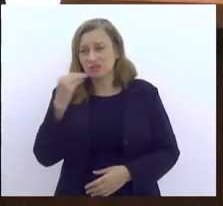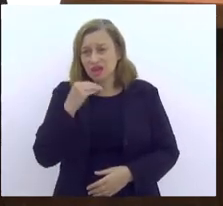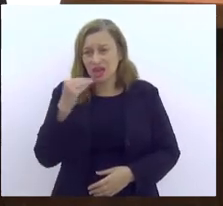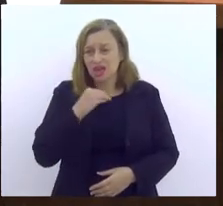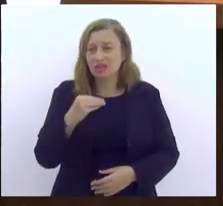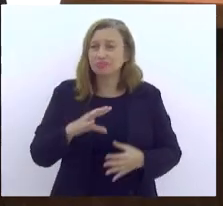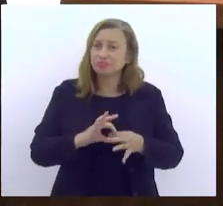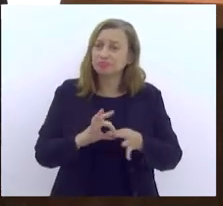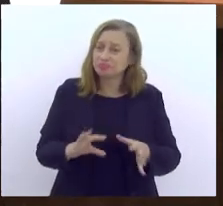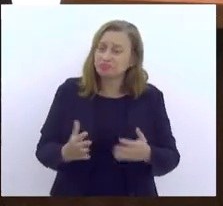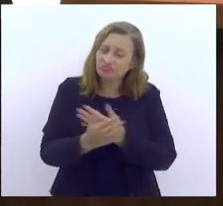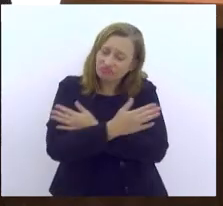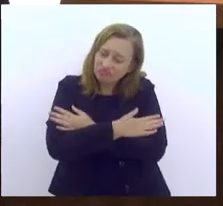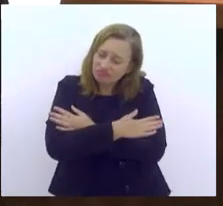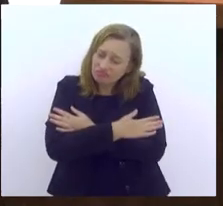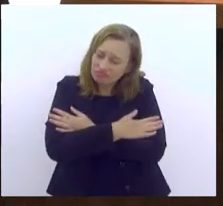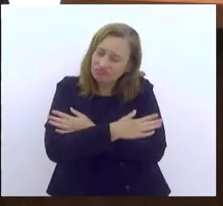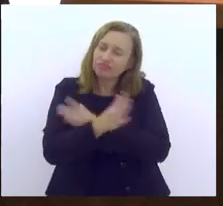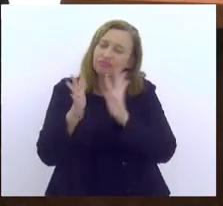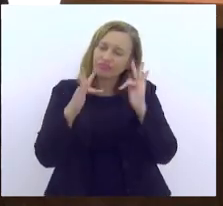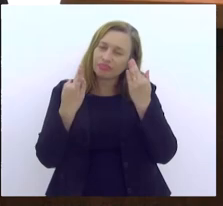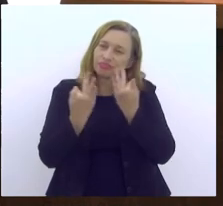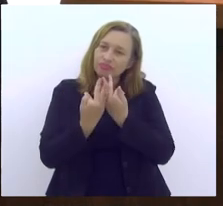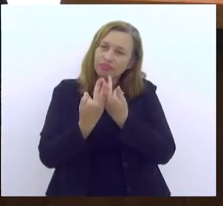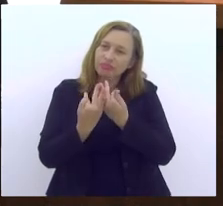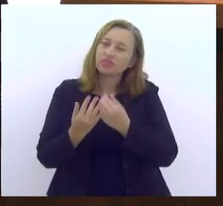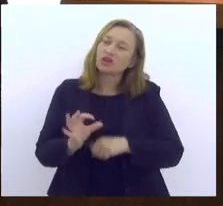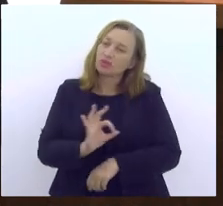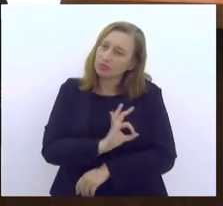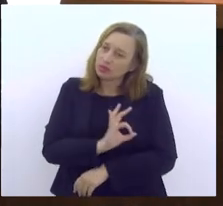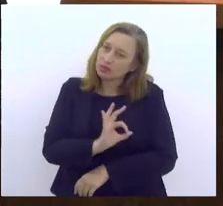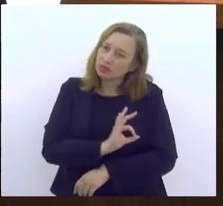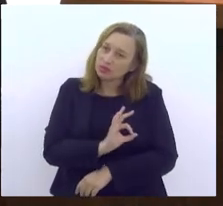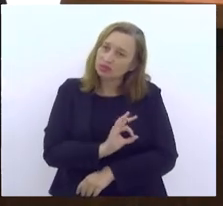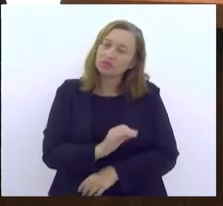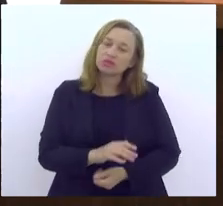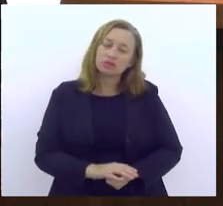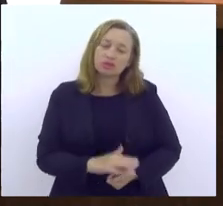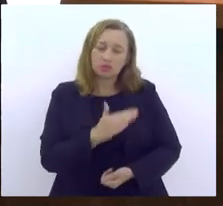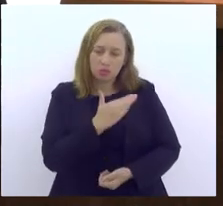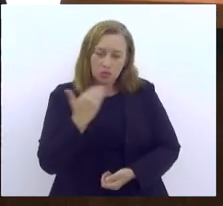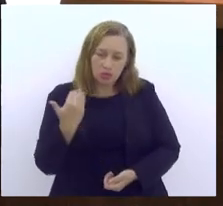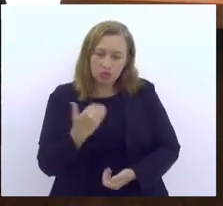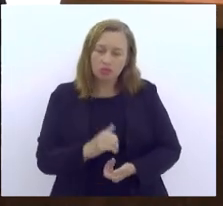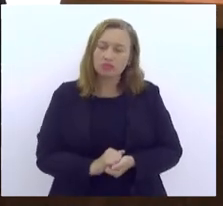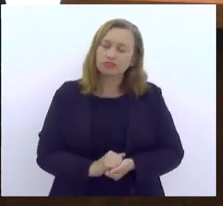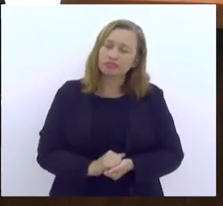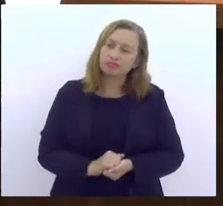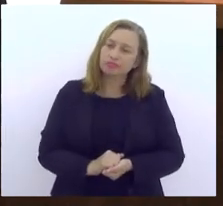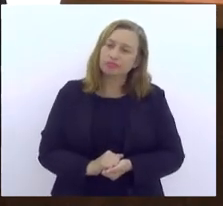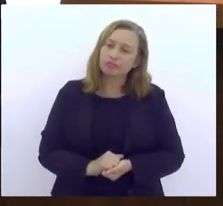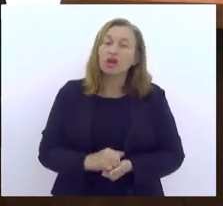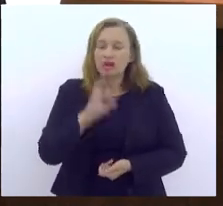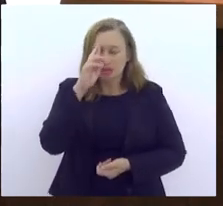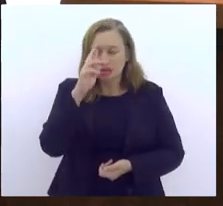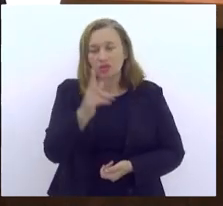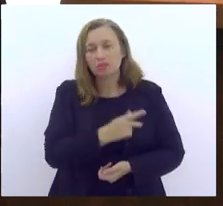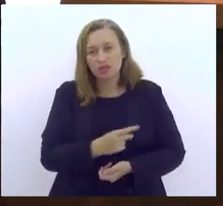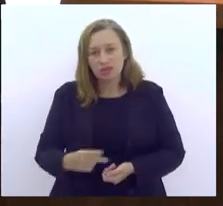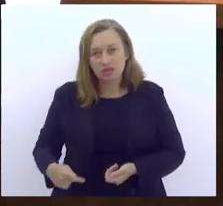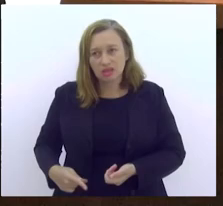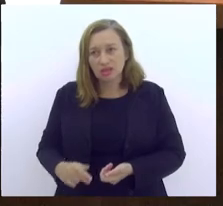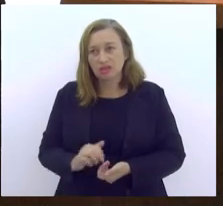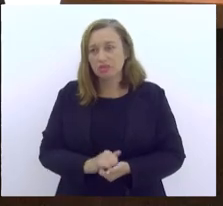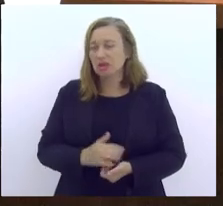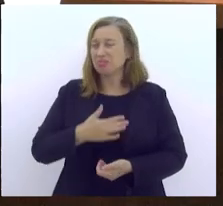deixo aqui meu abraço também a essa família desse agente de segurança que teve a sua vida ceifada. Ou seja, senhor presidente,